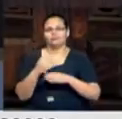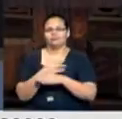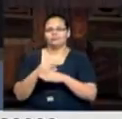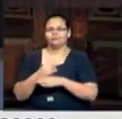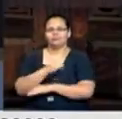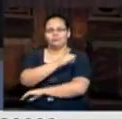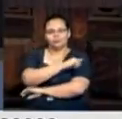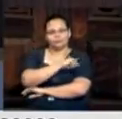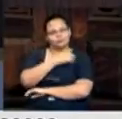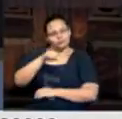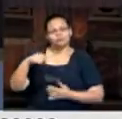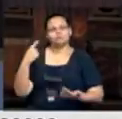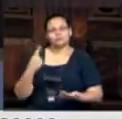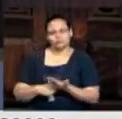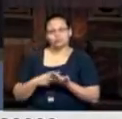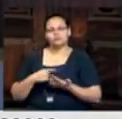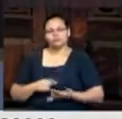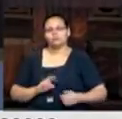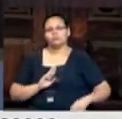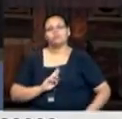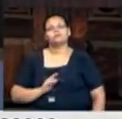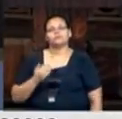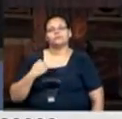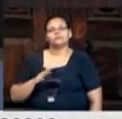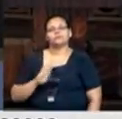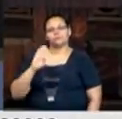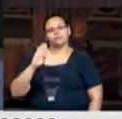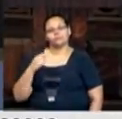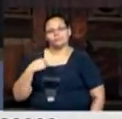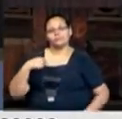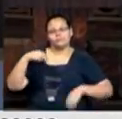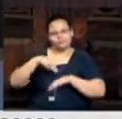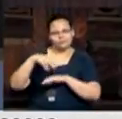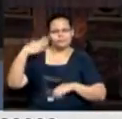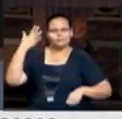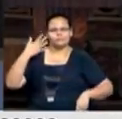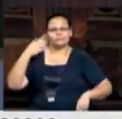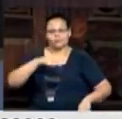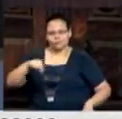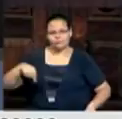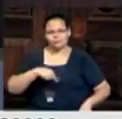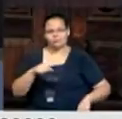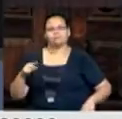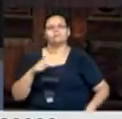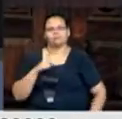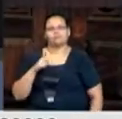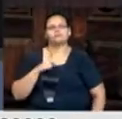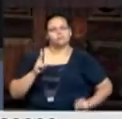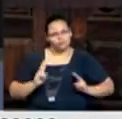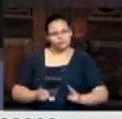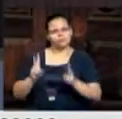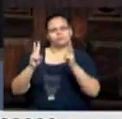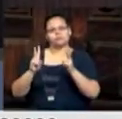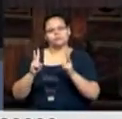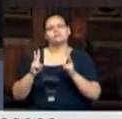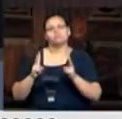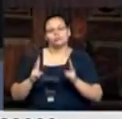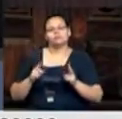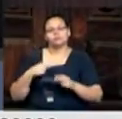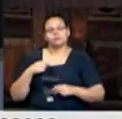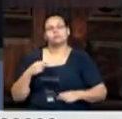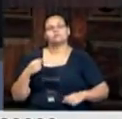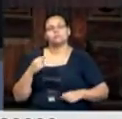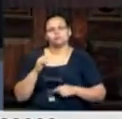esse compromisso que eu me apresento aqui diante dessa tribuna, para dizer que nós estaremos sempre a favor da